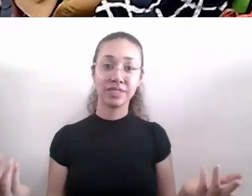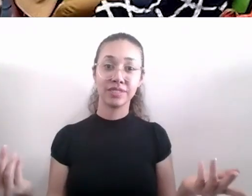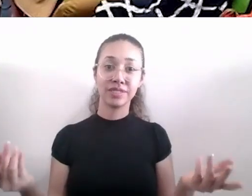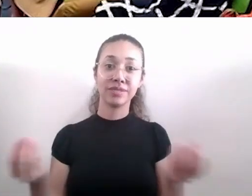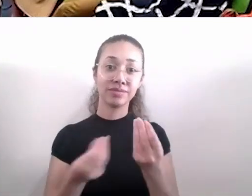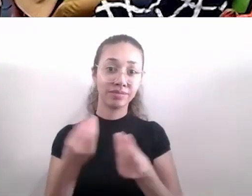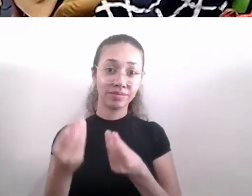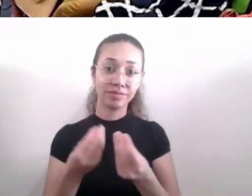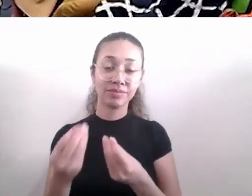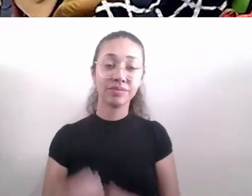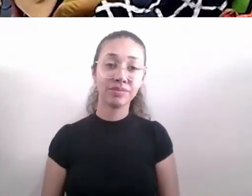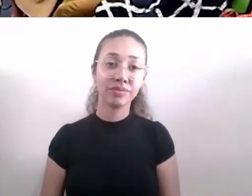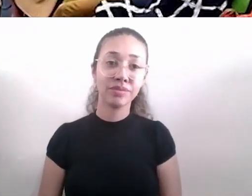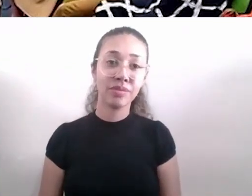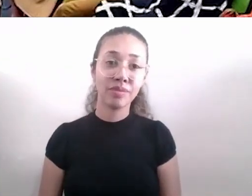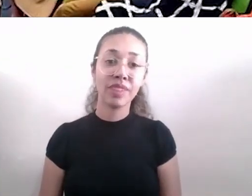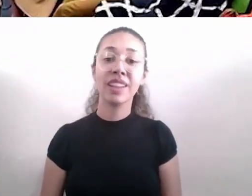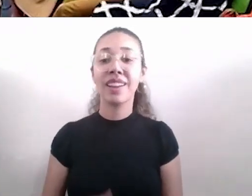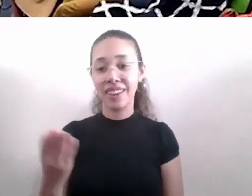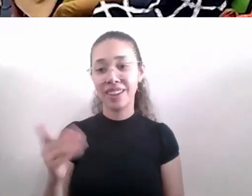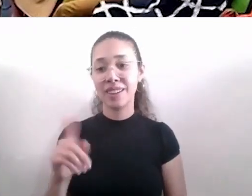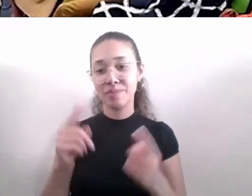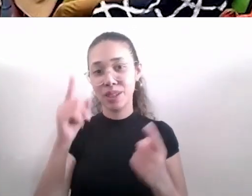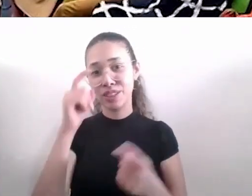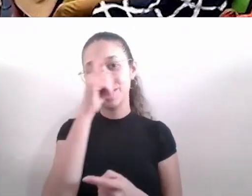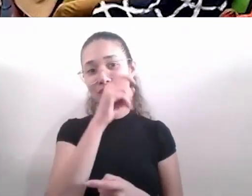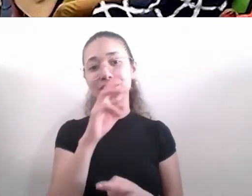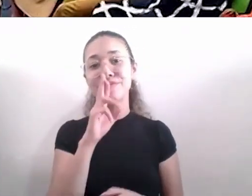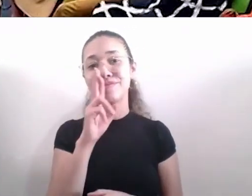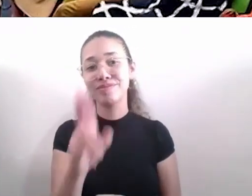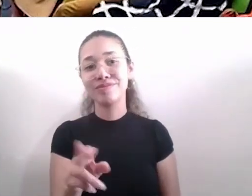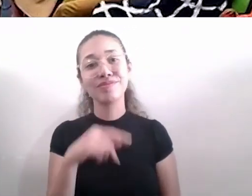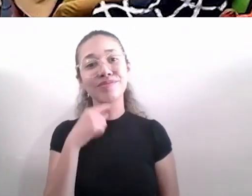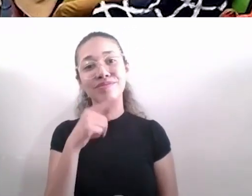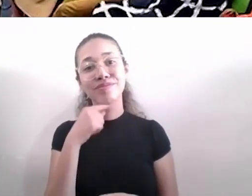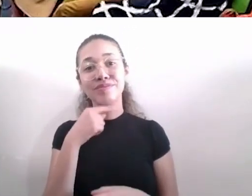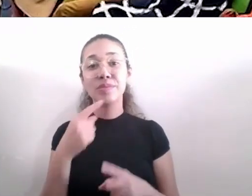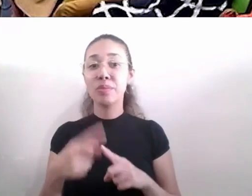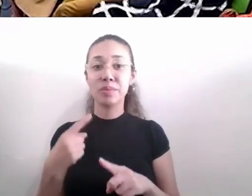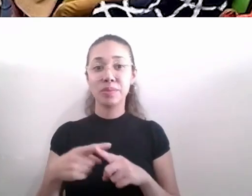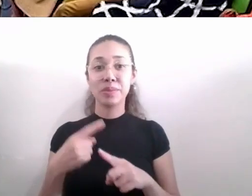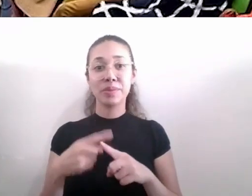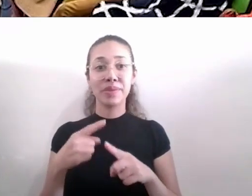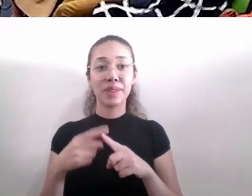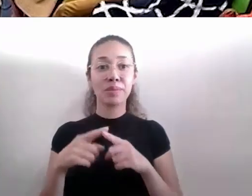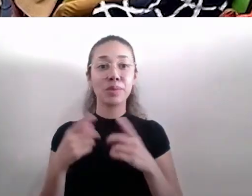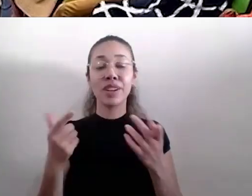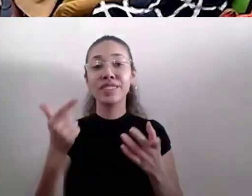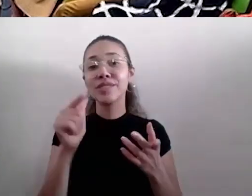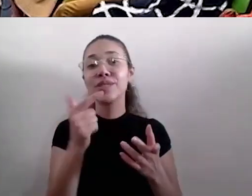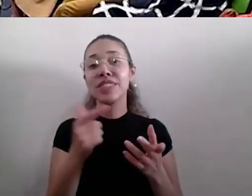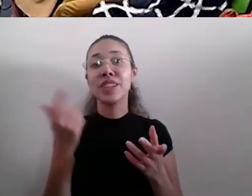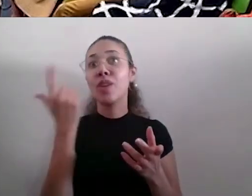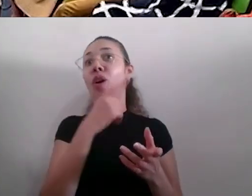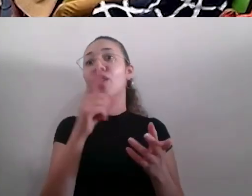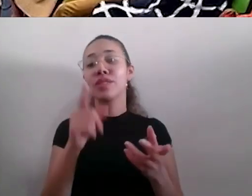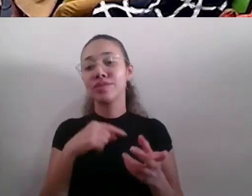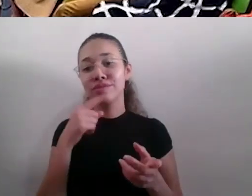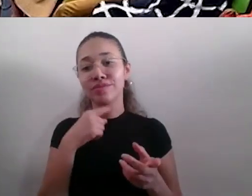Talvez seja. Essa é a pergunta mais difícil de responder, porque não tem uma... não tem uma solução, entendeu?